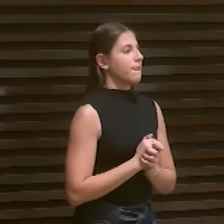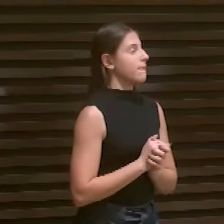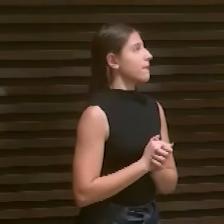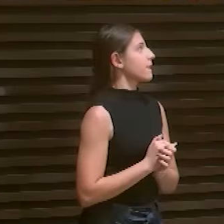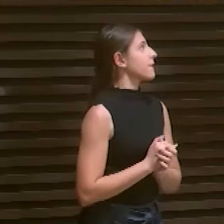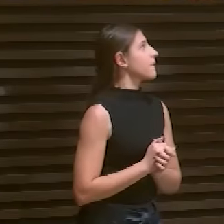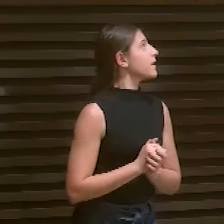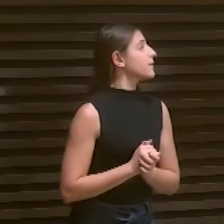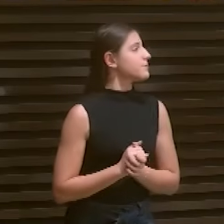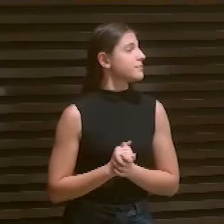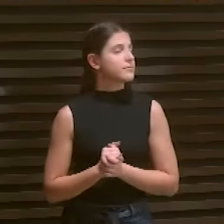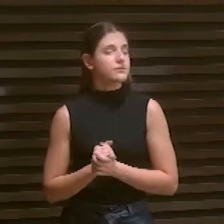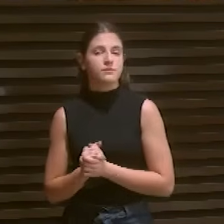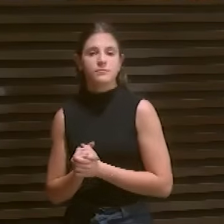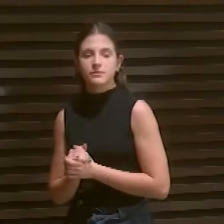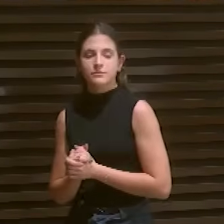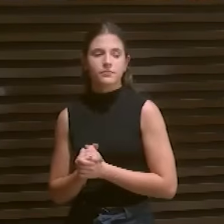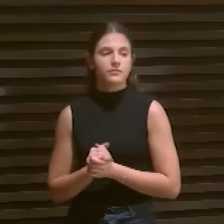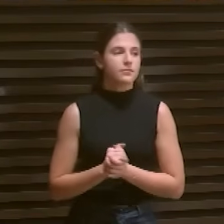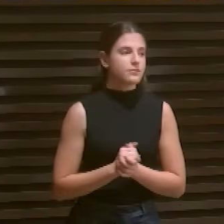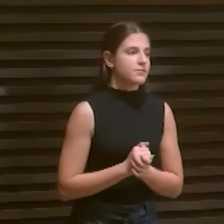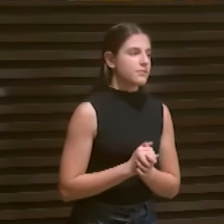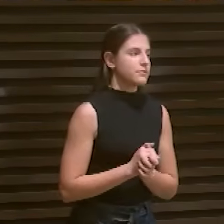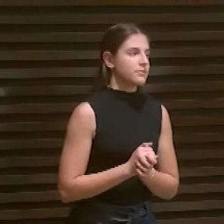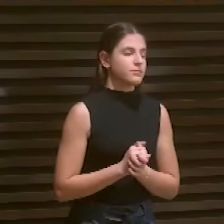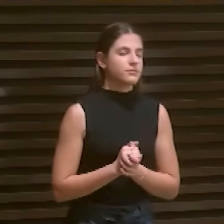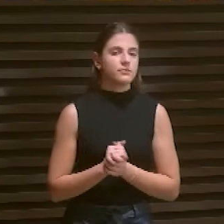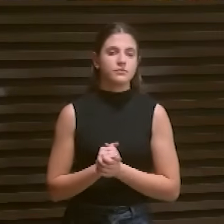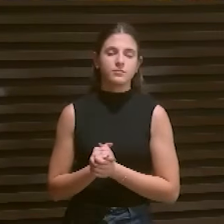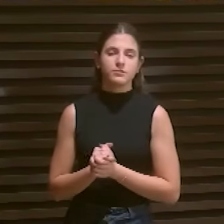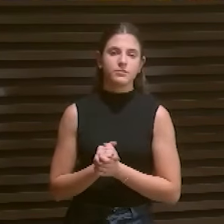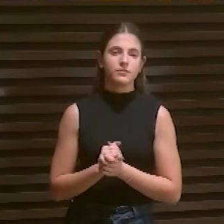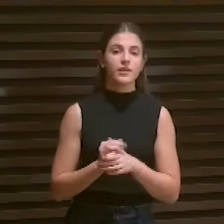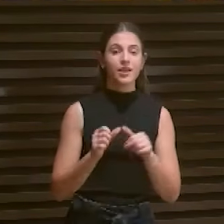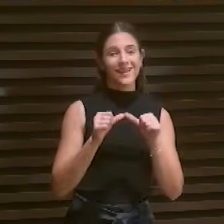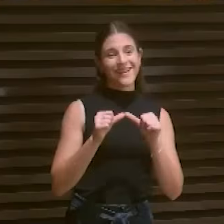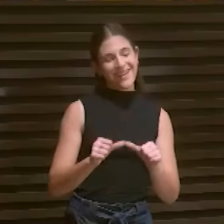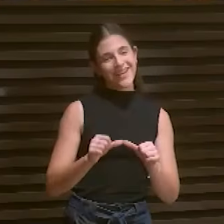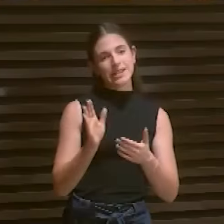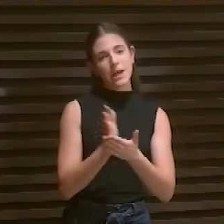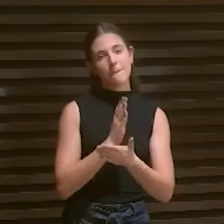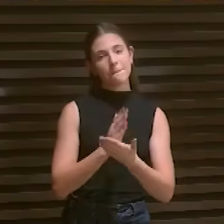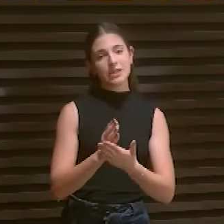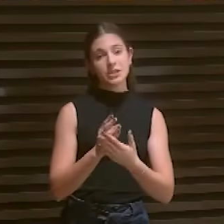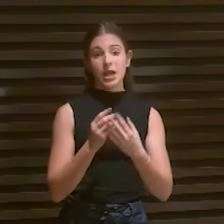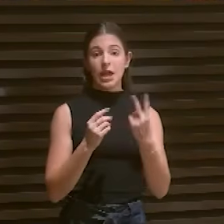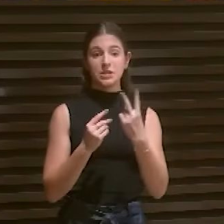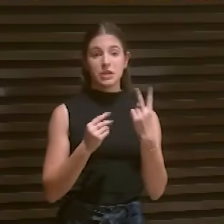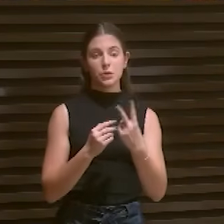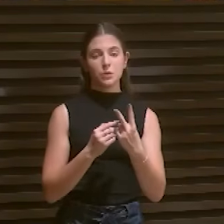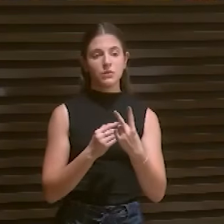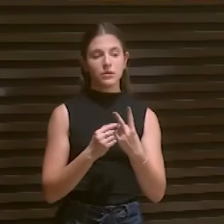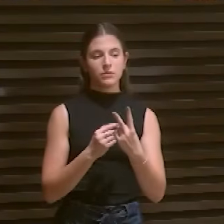Na verdade, essa parte aqui seria a segunda parte do nosso estudo. Mas ele